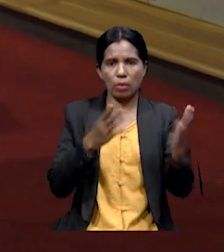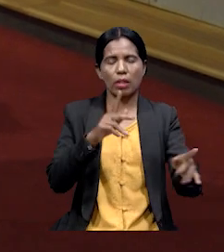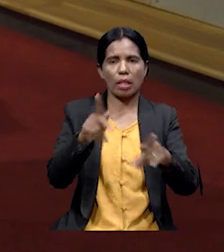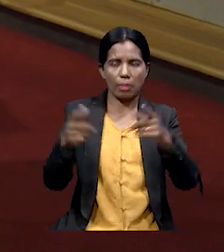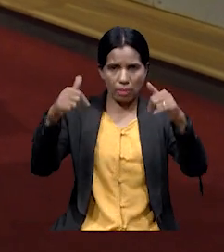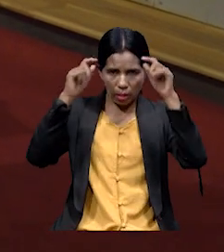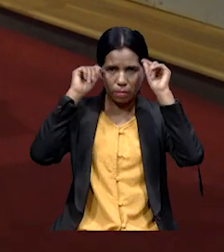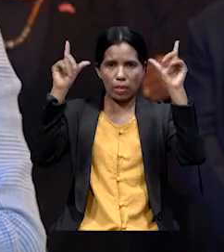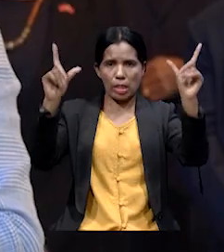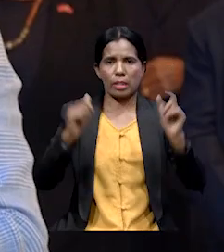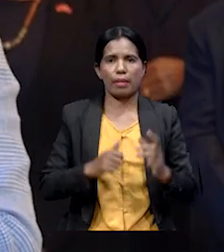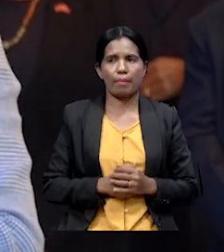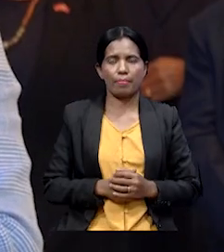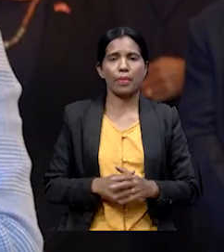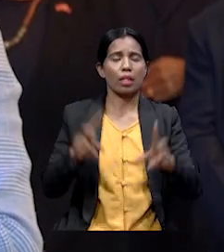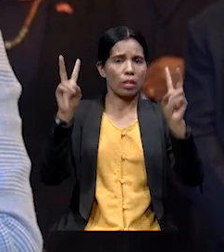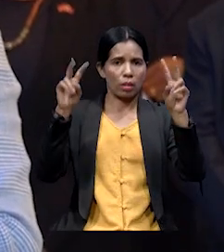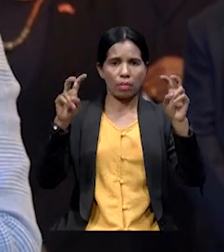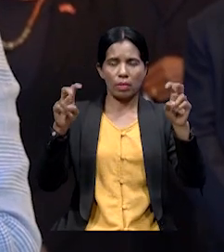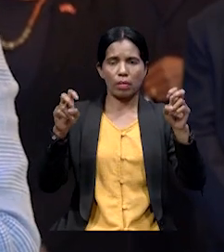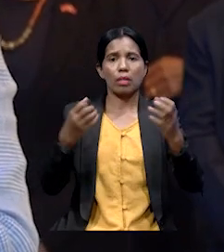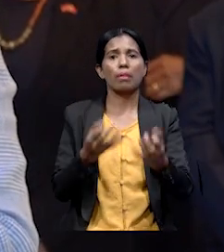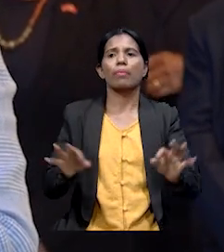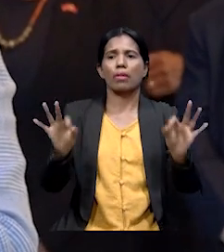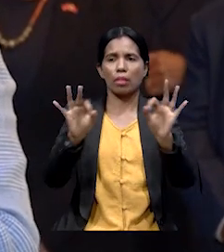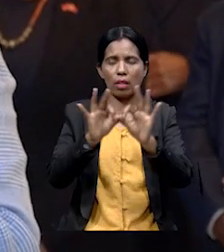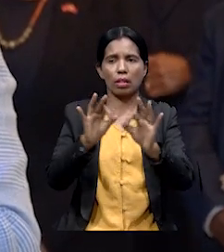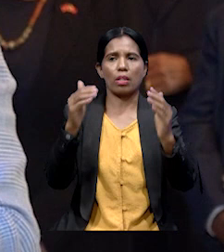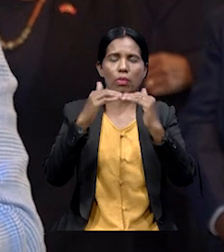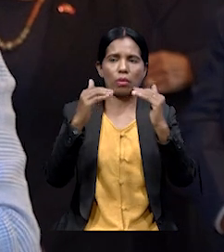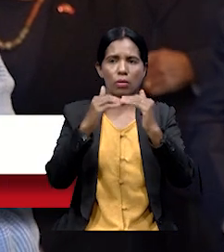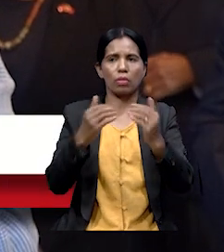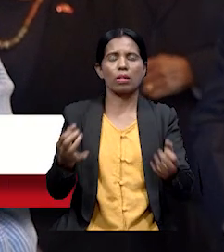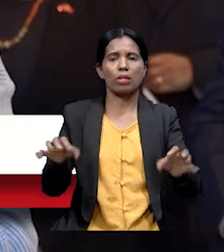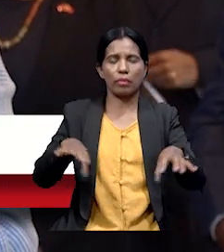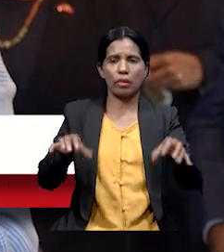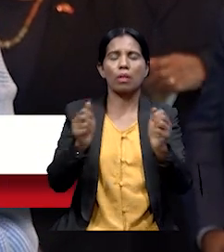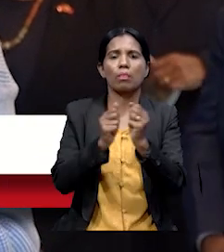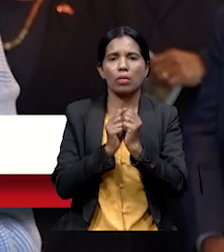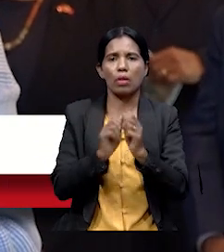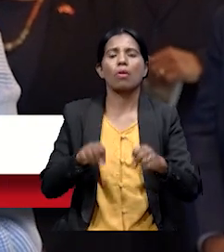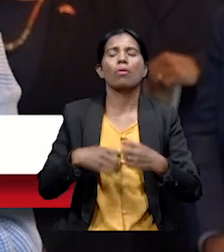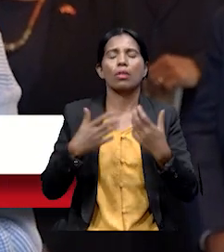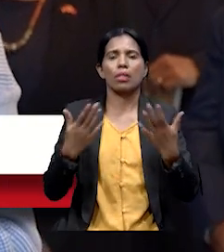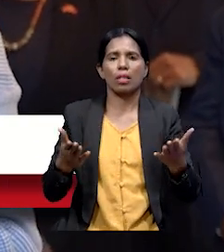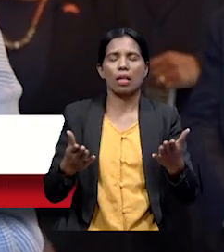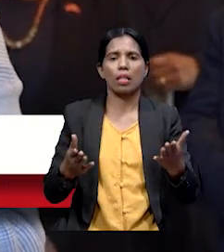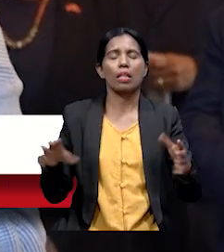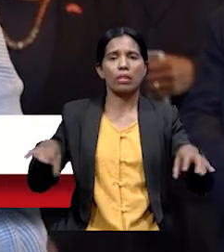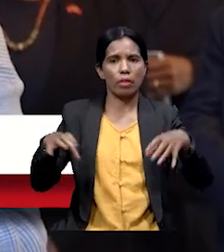Timor-Leste. O tópico principal é a reunião de coordenação, né? Colher com a ONSA papel a investidores